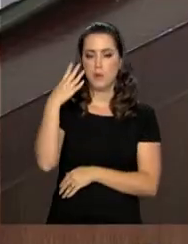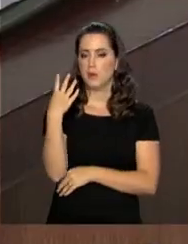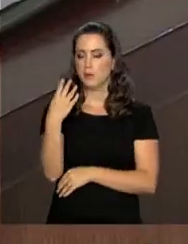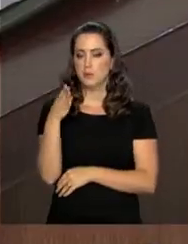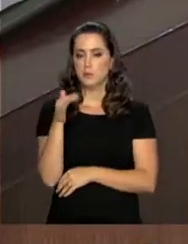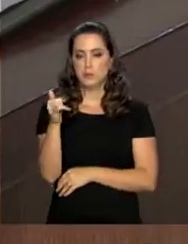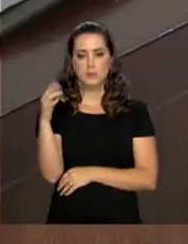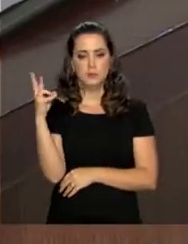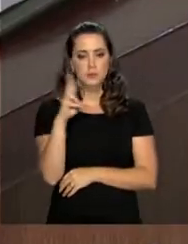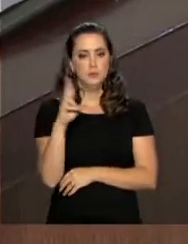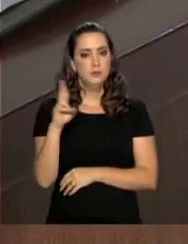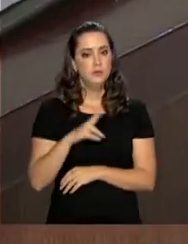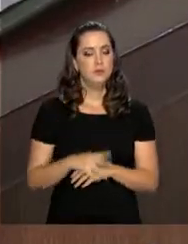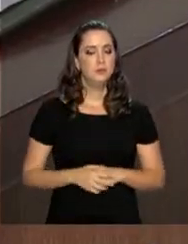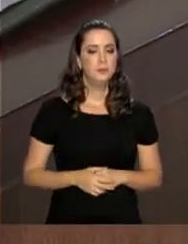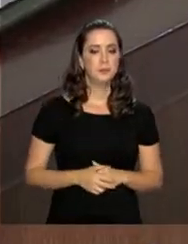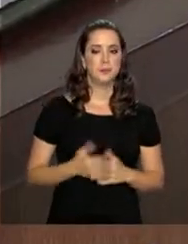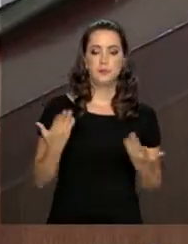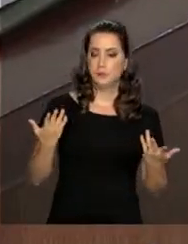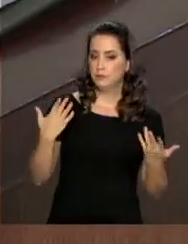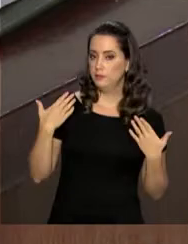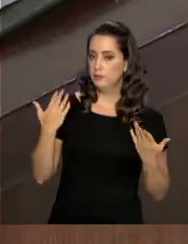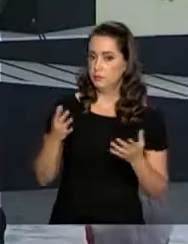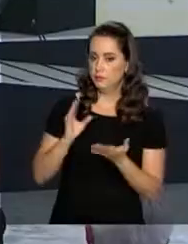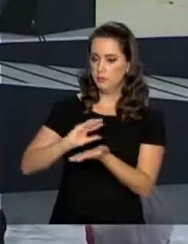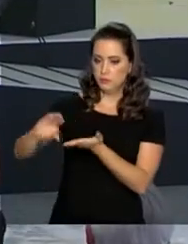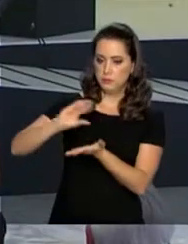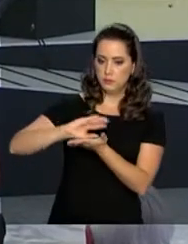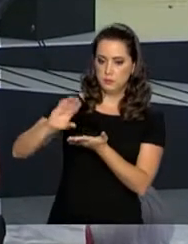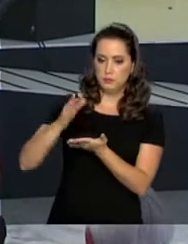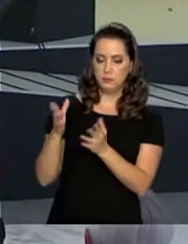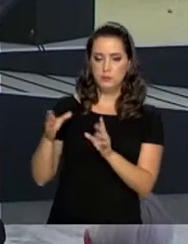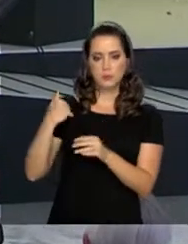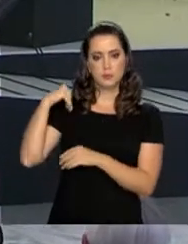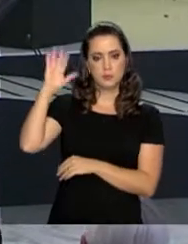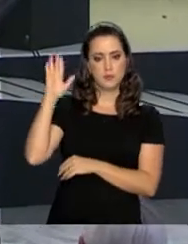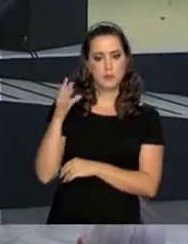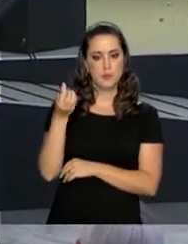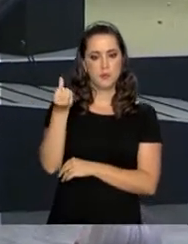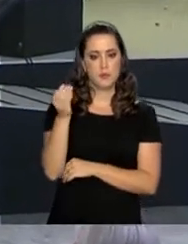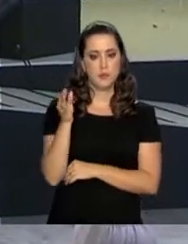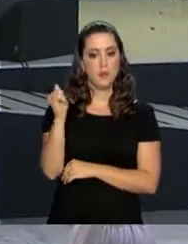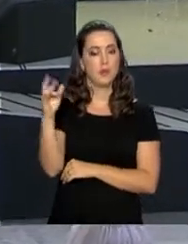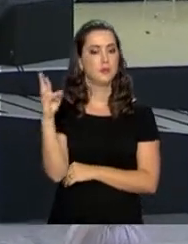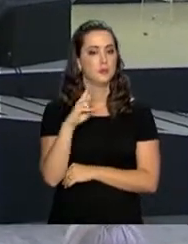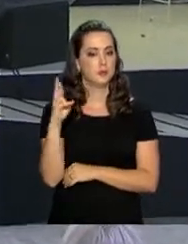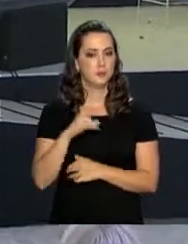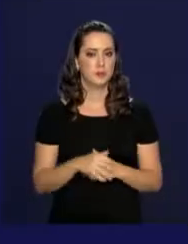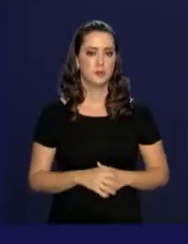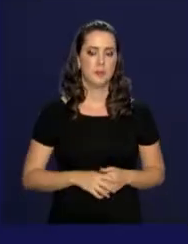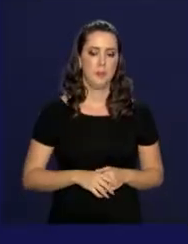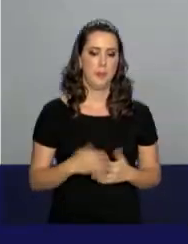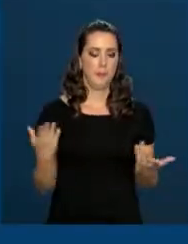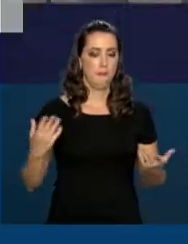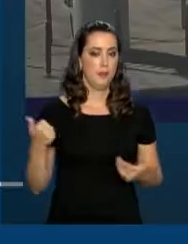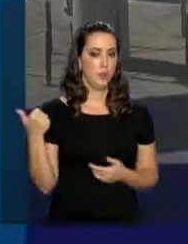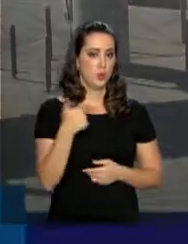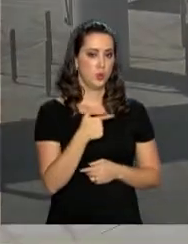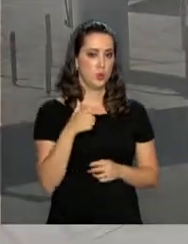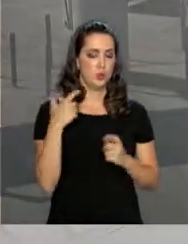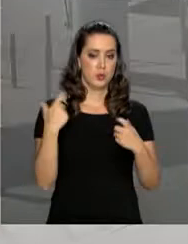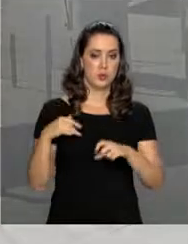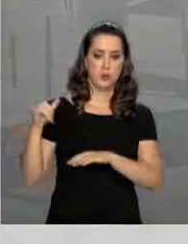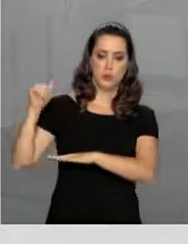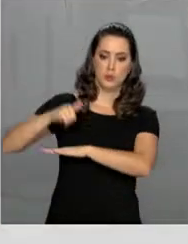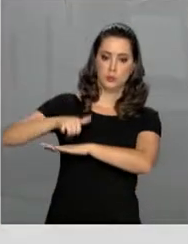4 bilhões e meio de reais. Já os investimentos superam os 6 bilhões de reais. Os 12